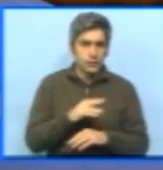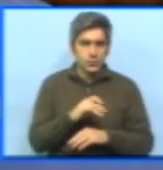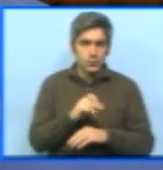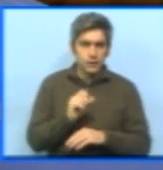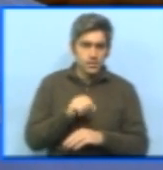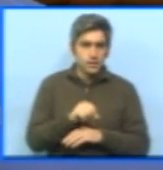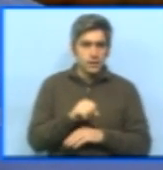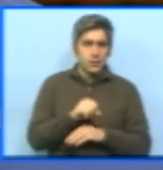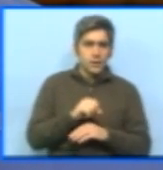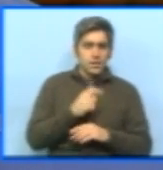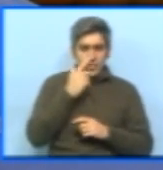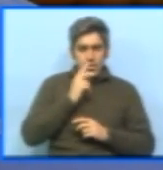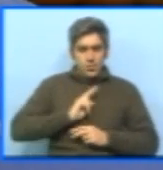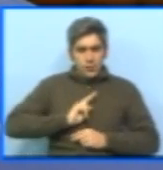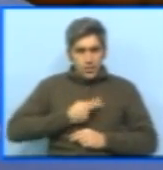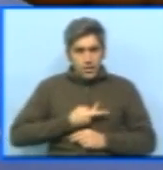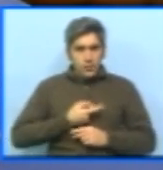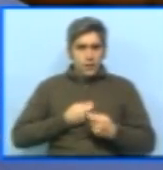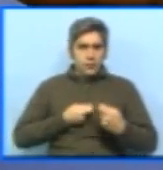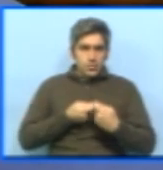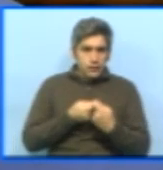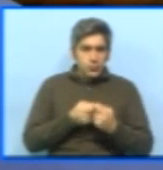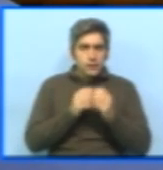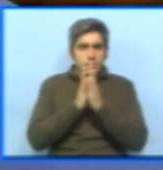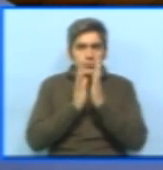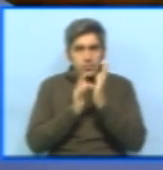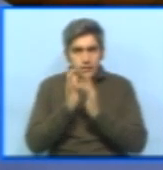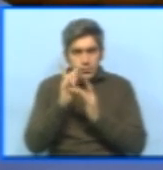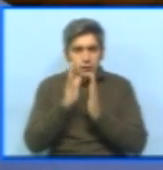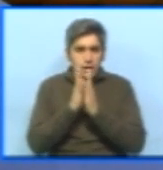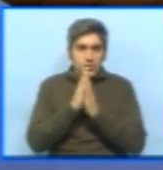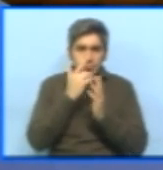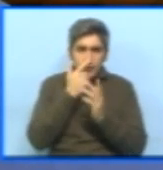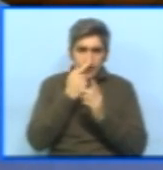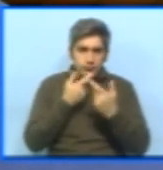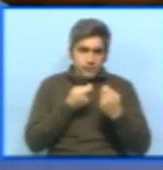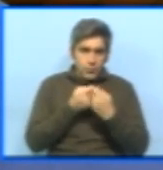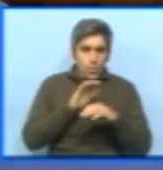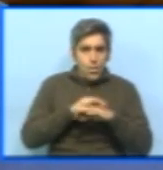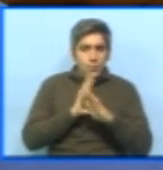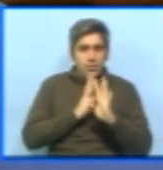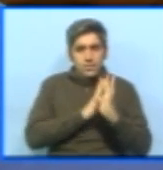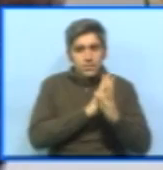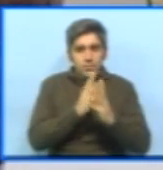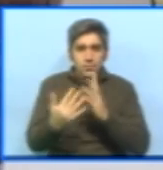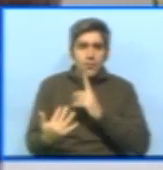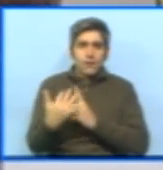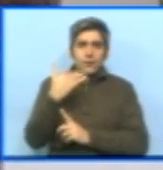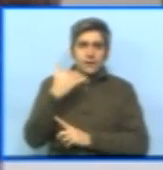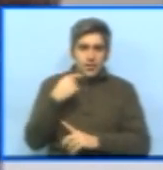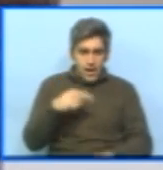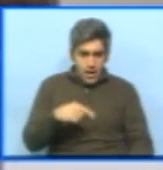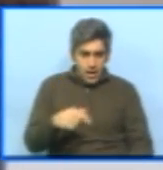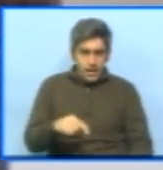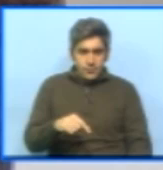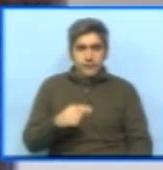e verdadeiras conversões e da aproximação a Cristo e à Igreja a partir da romaria.